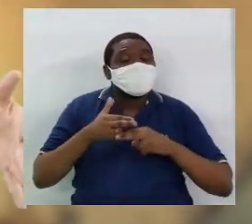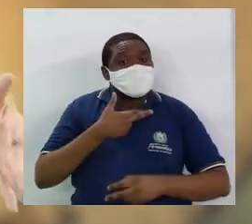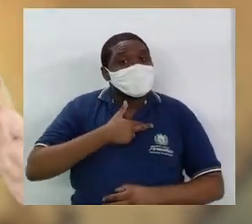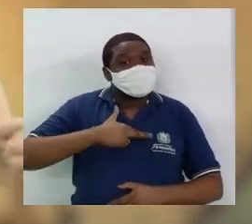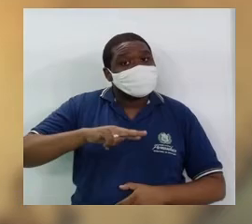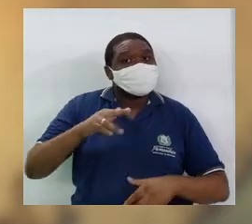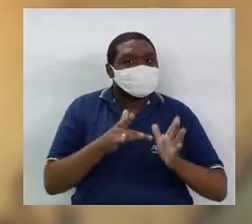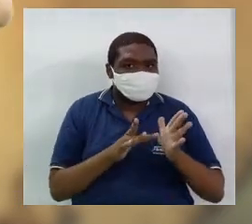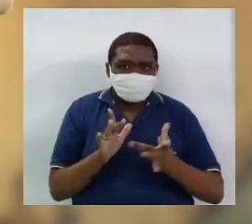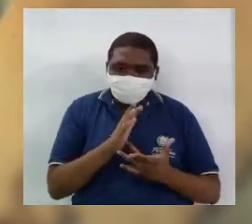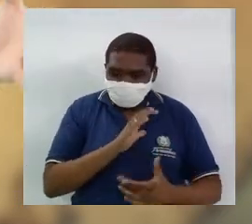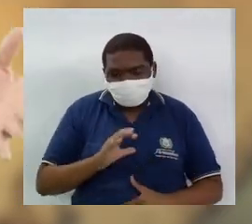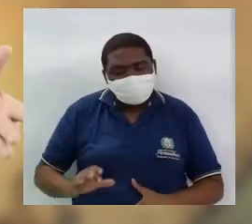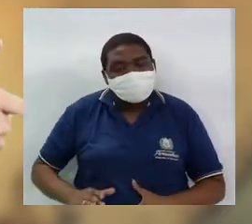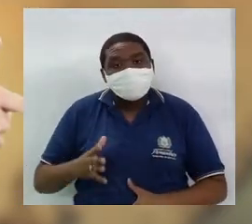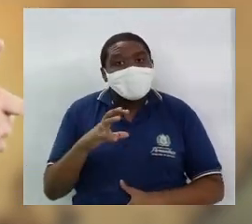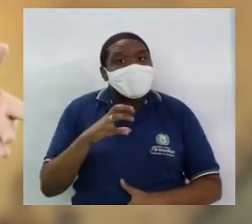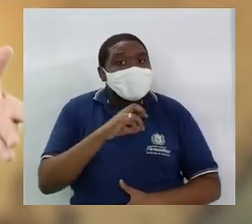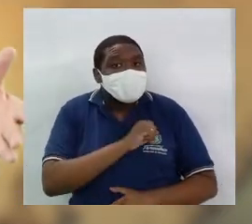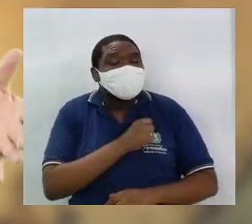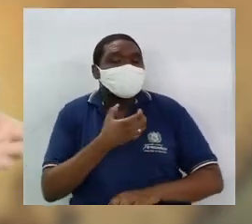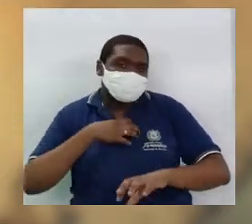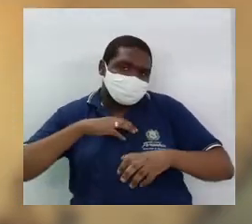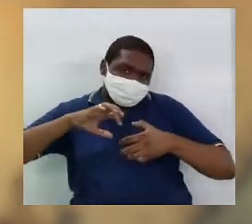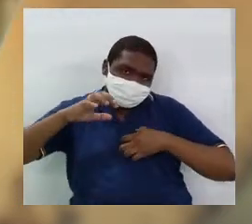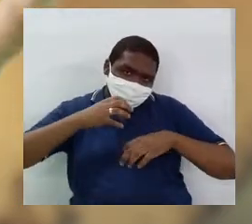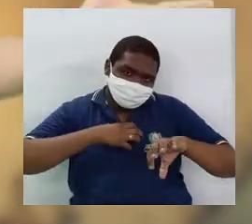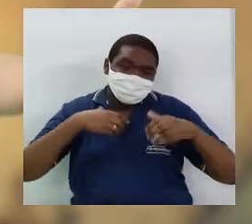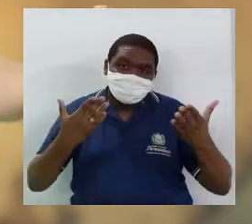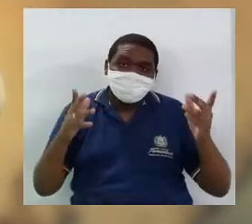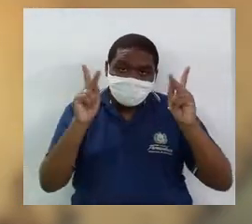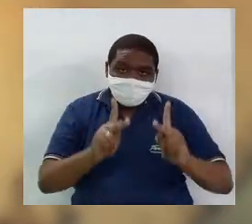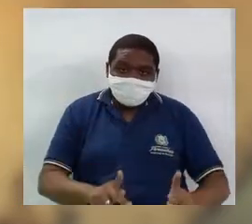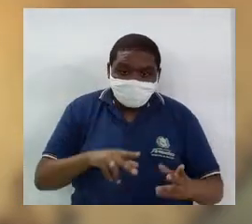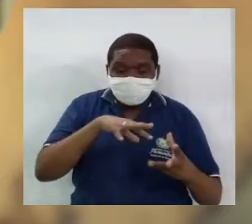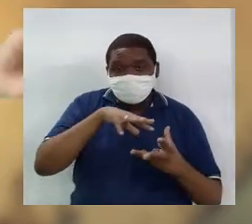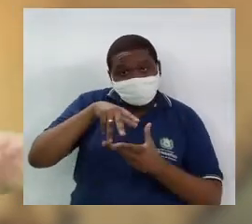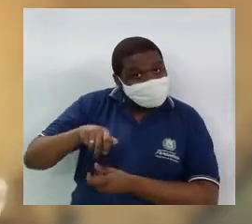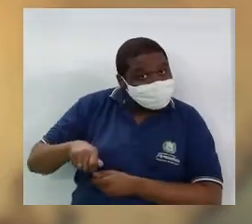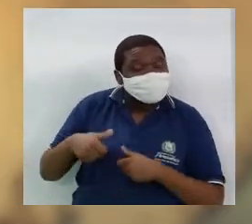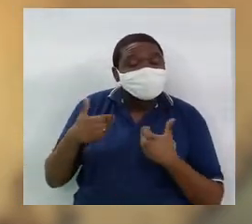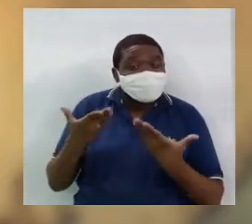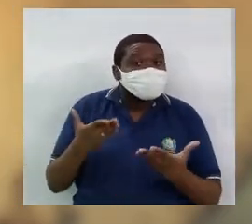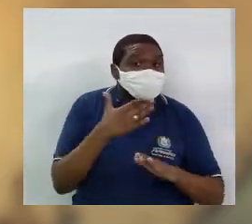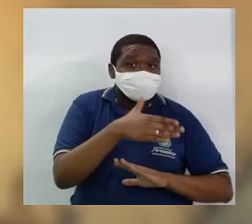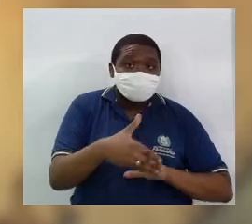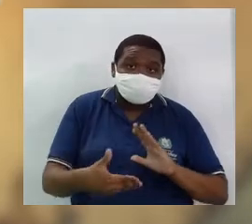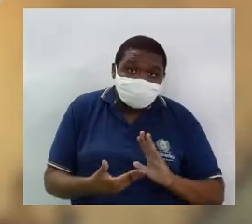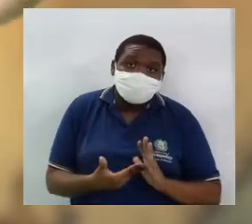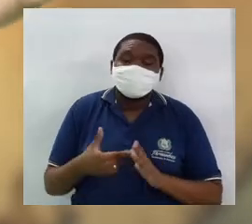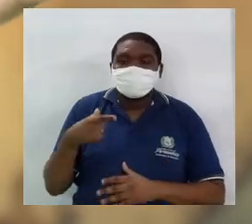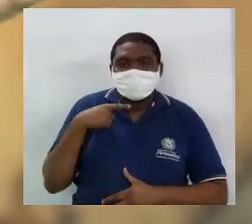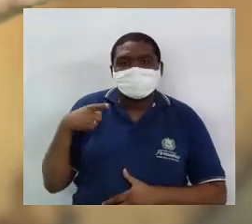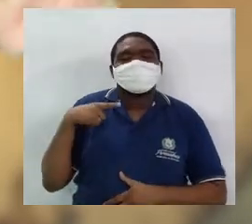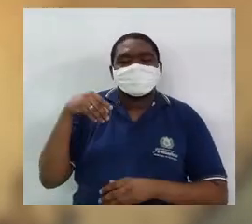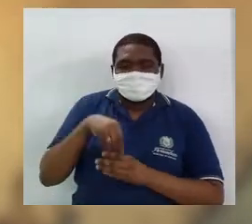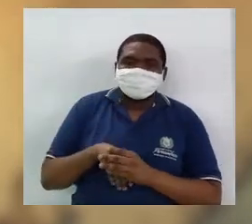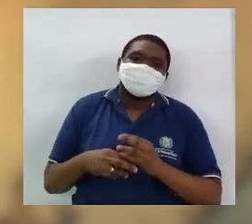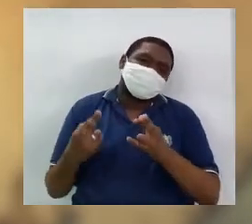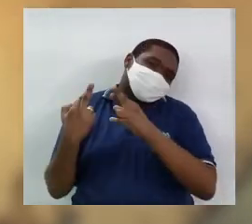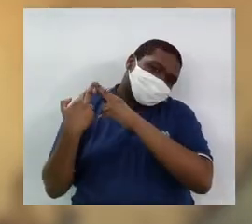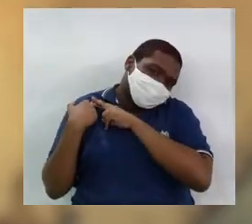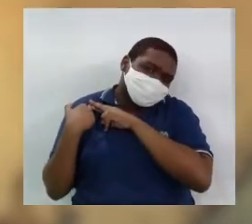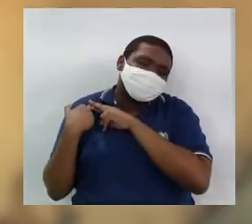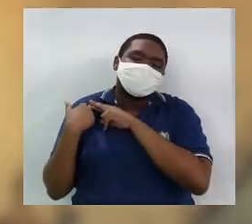Jesus Cristo, que diz: amai-vos uns aos outros. Então, paz na terra, tudo isso faz parte da missão